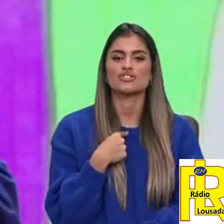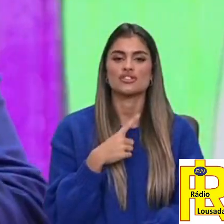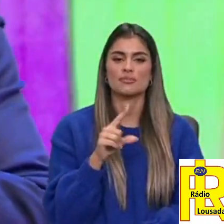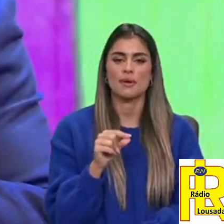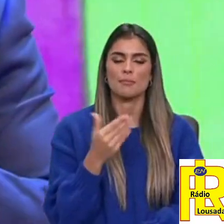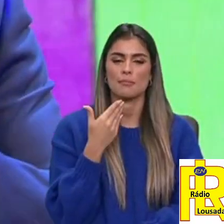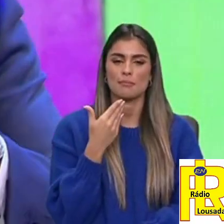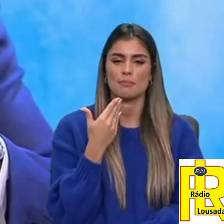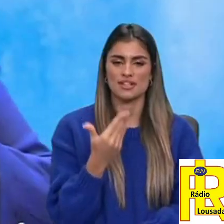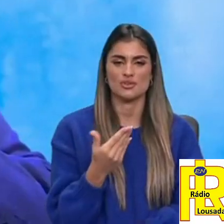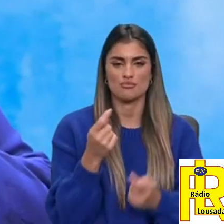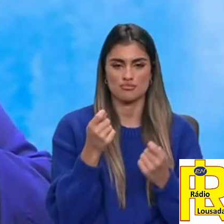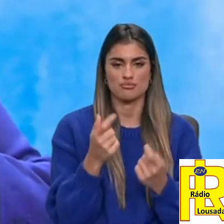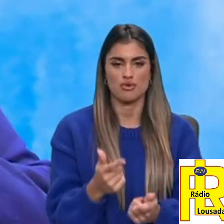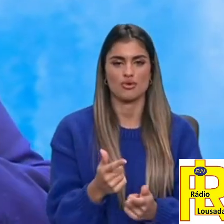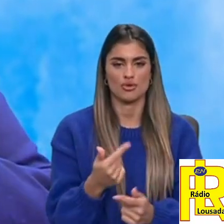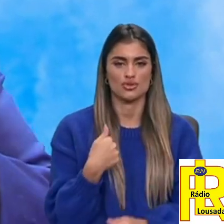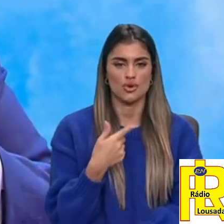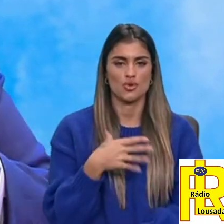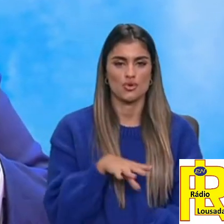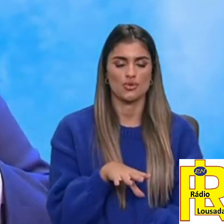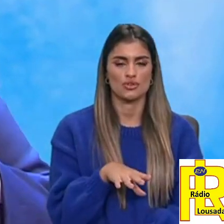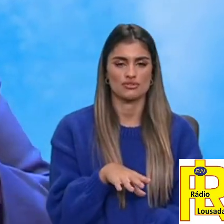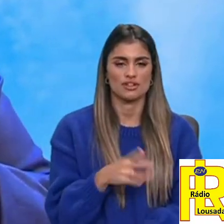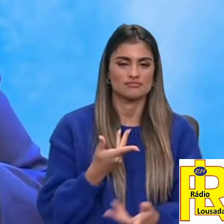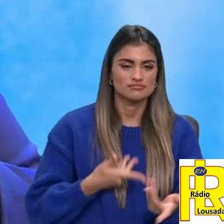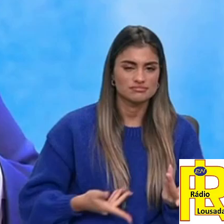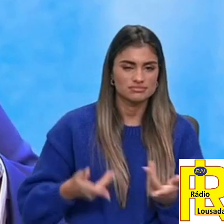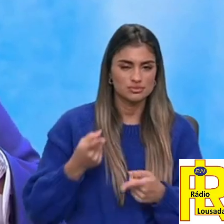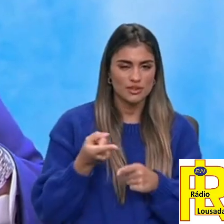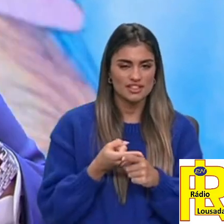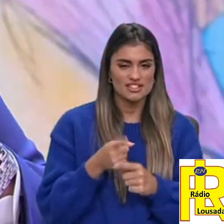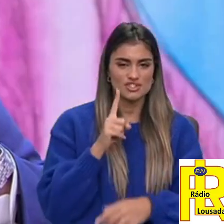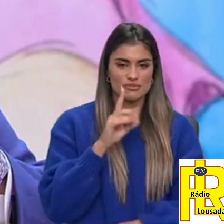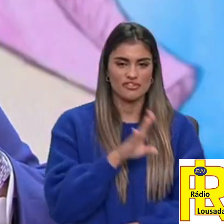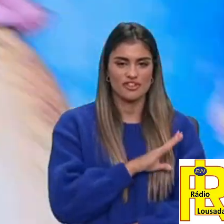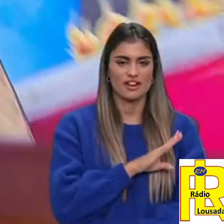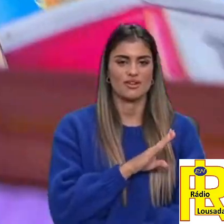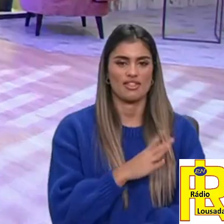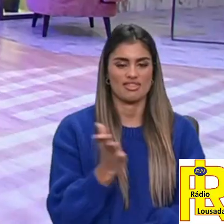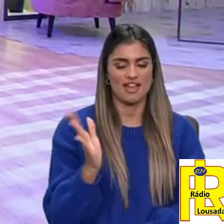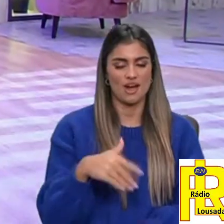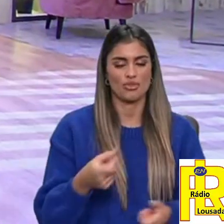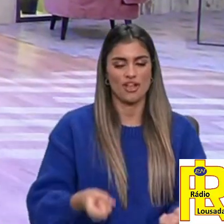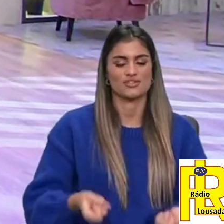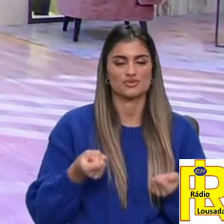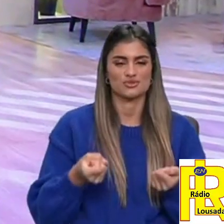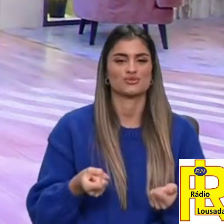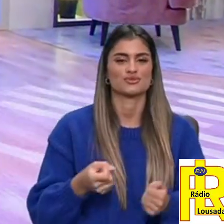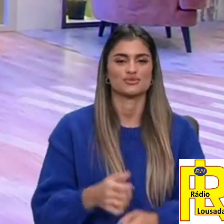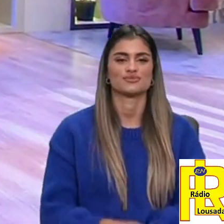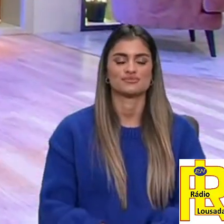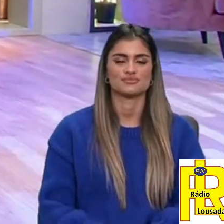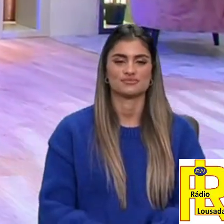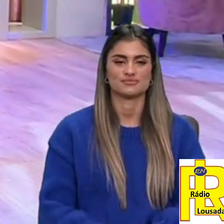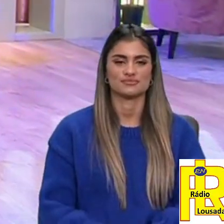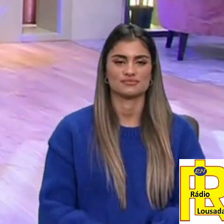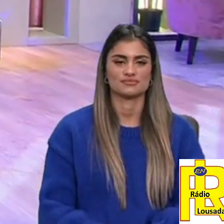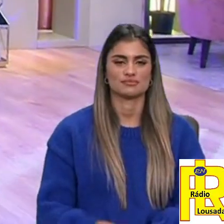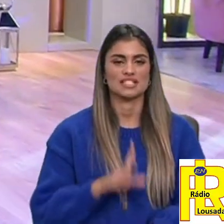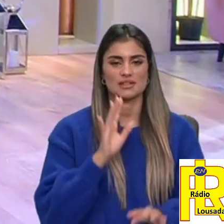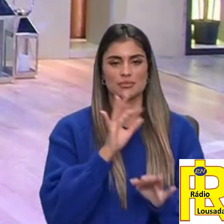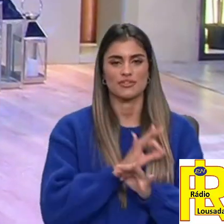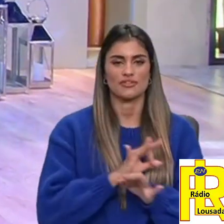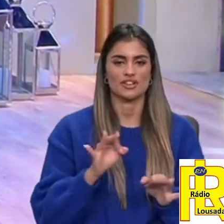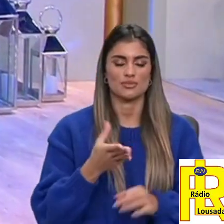parcela. Eu quero compartilhá-la, estás interessado em prová-la, vira para cá a panela. Para a coisa ser perfeita, importa